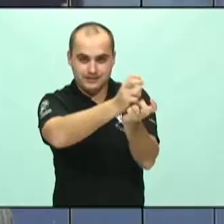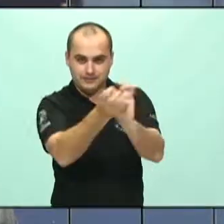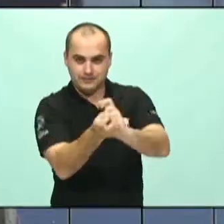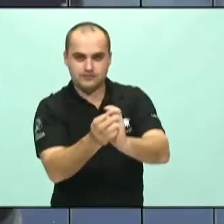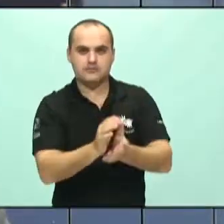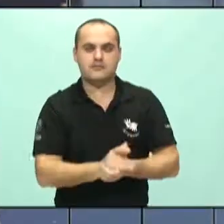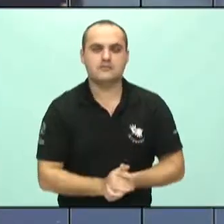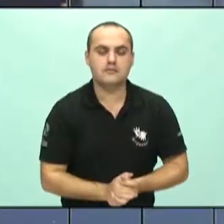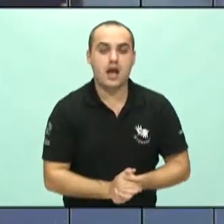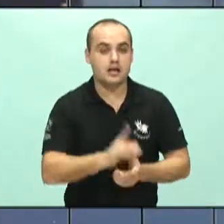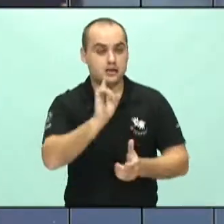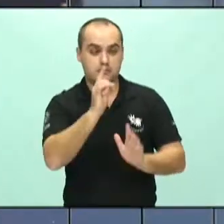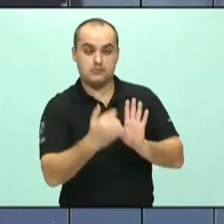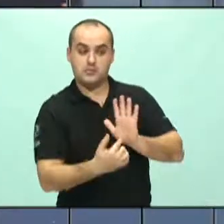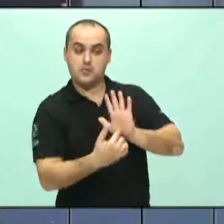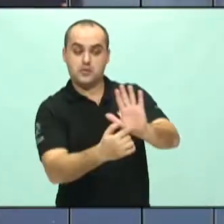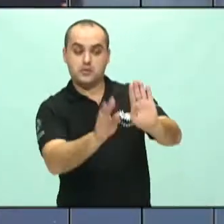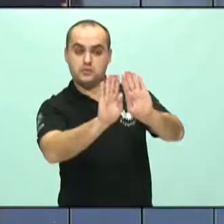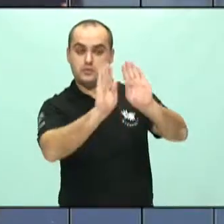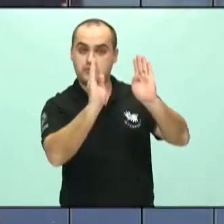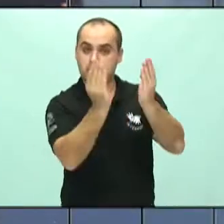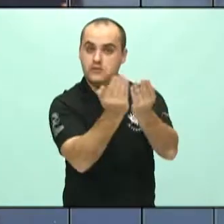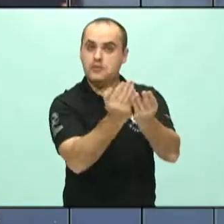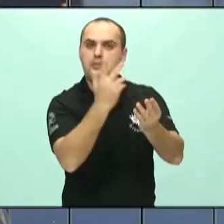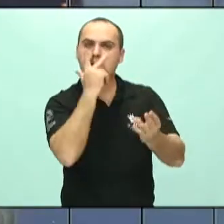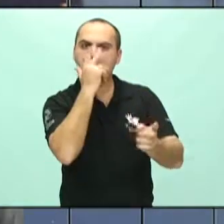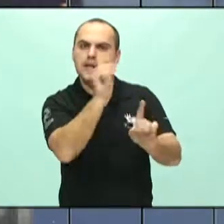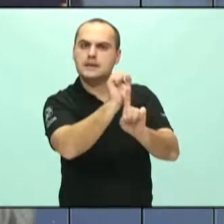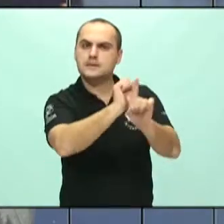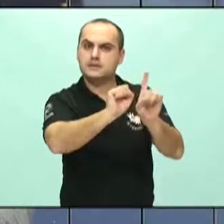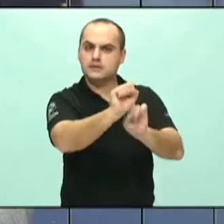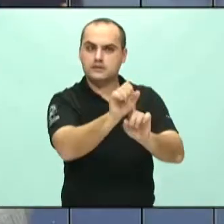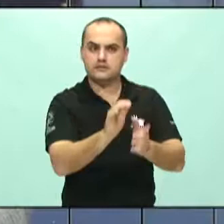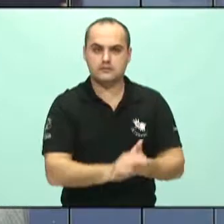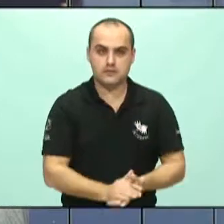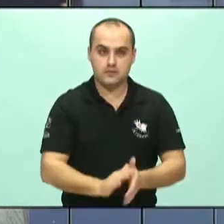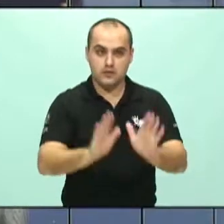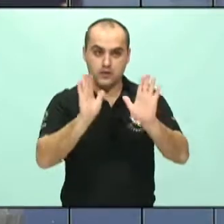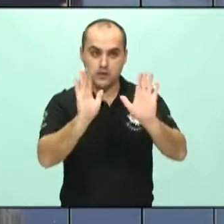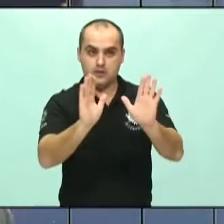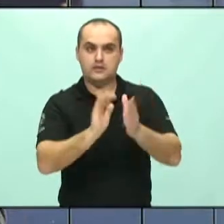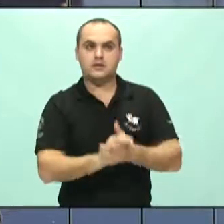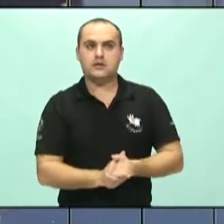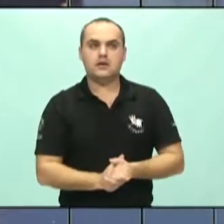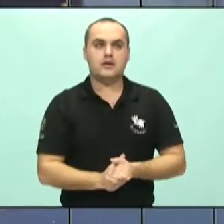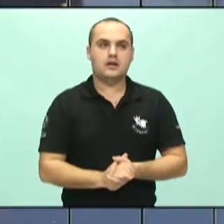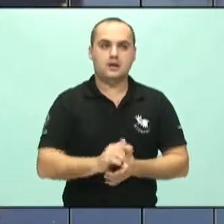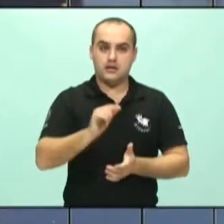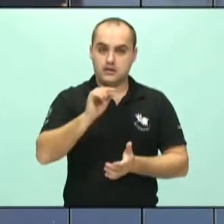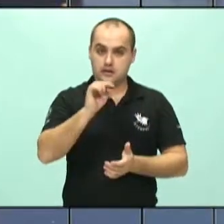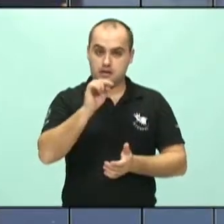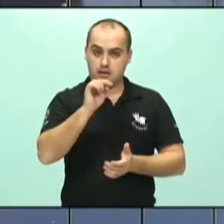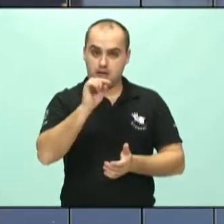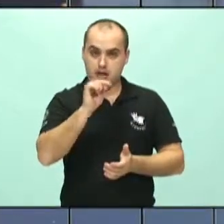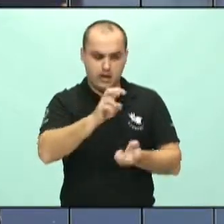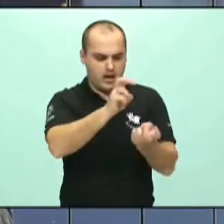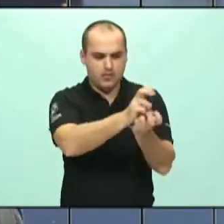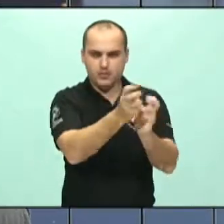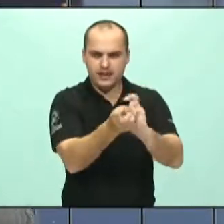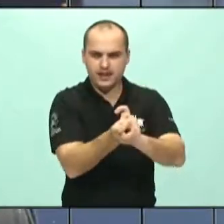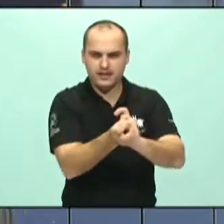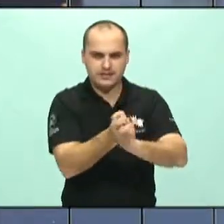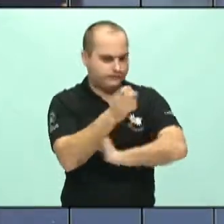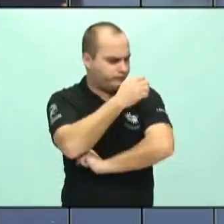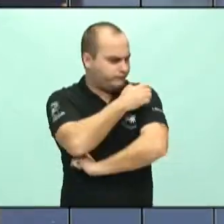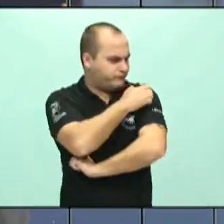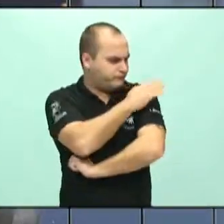que a gente coloca para eles, que a capoeira ela não discrimina, a capoeira inclui, indiferente biotipo,